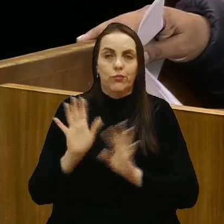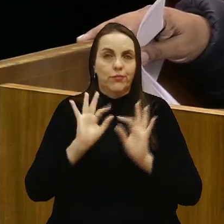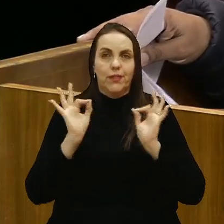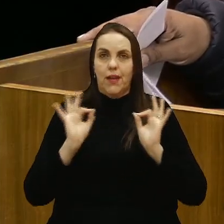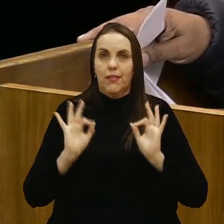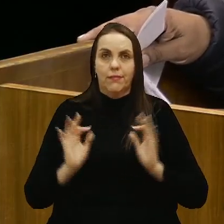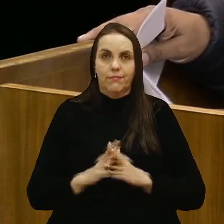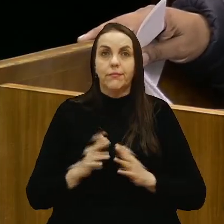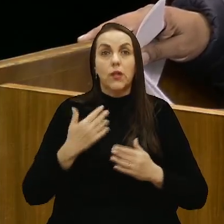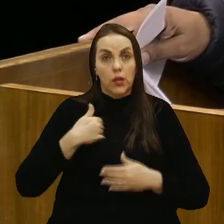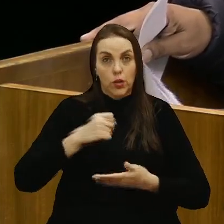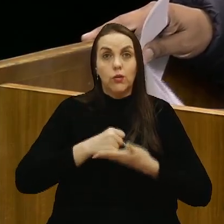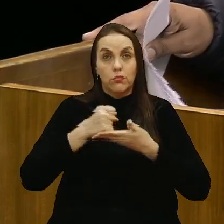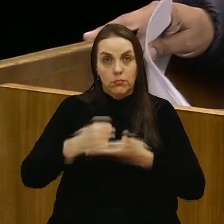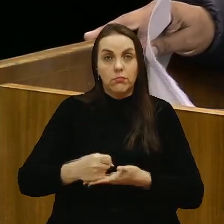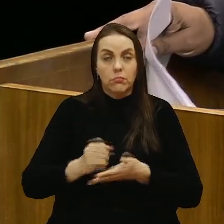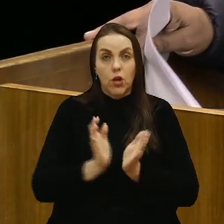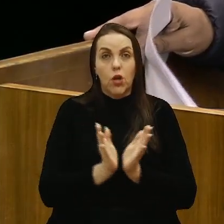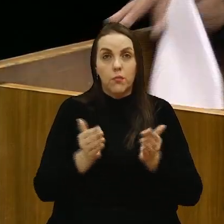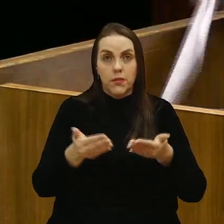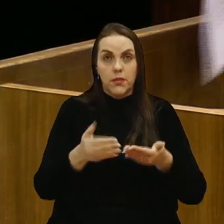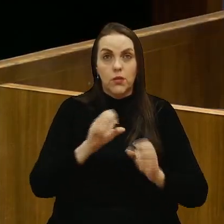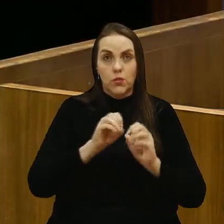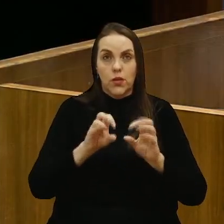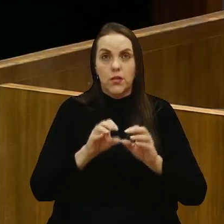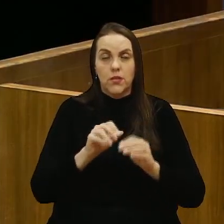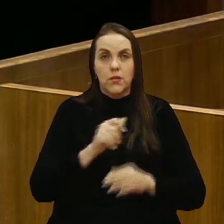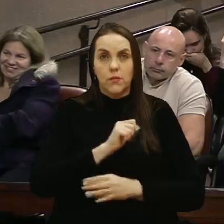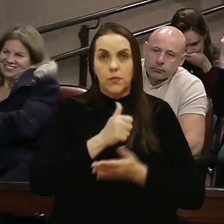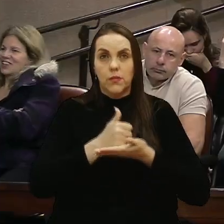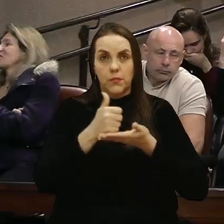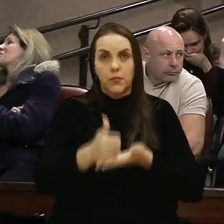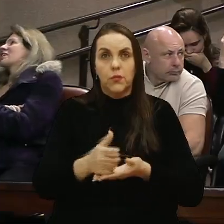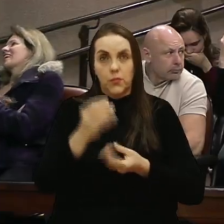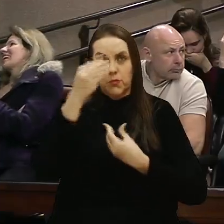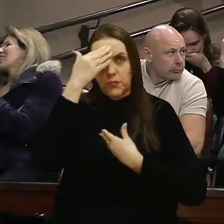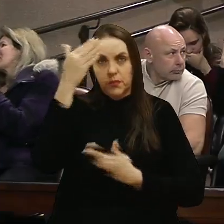contem conosco à frente da Comissão de Educação. Muito obrigado. Obrigado.